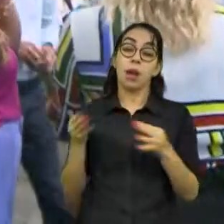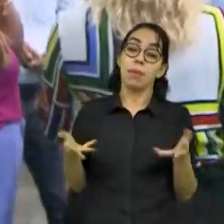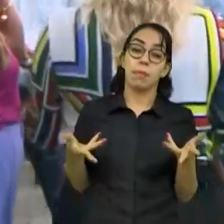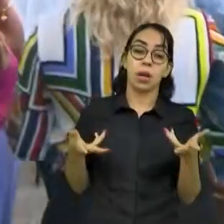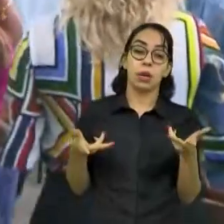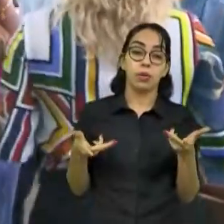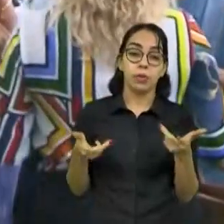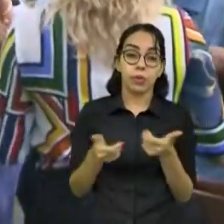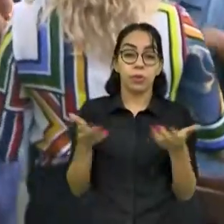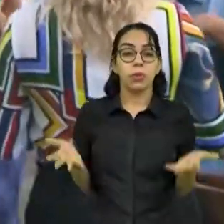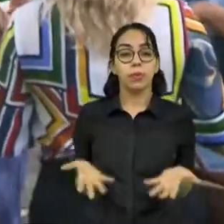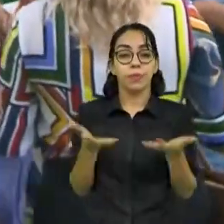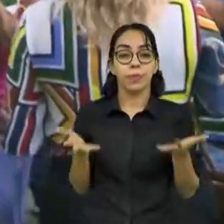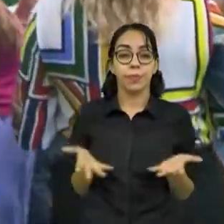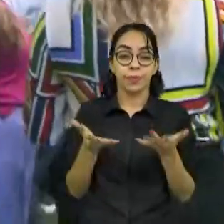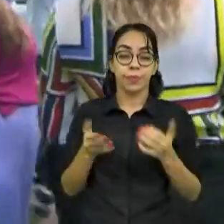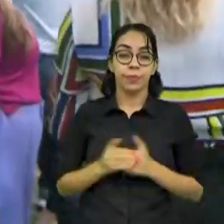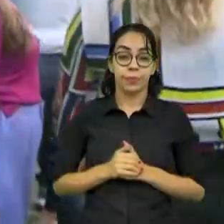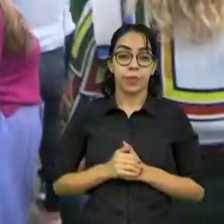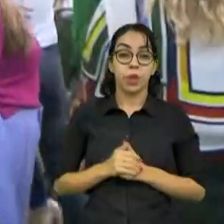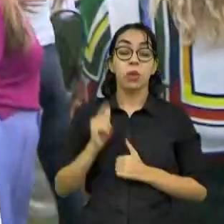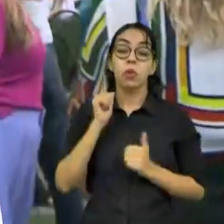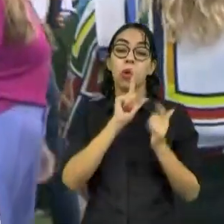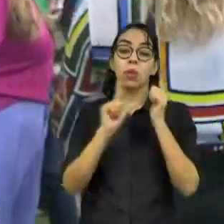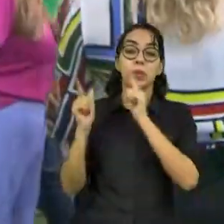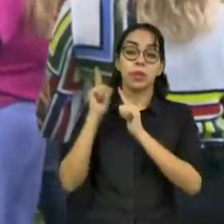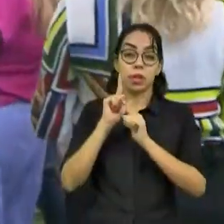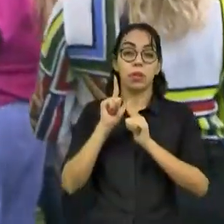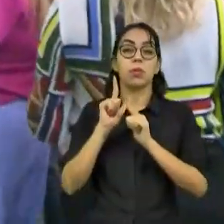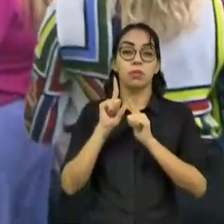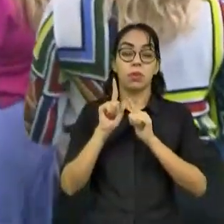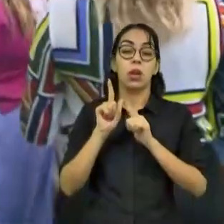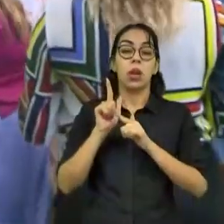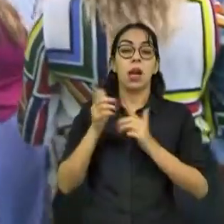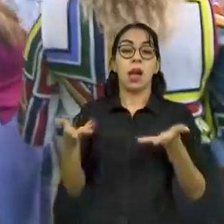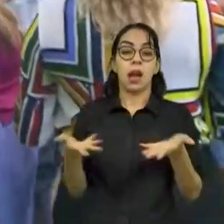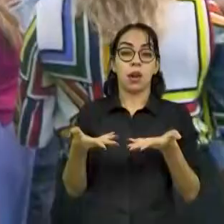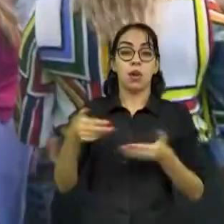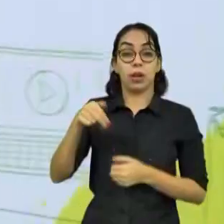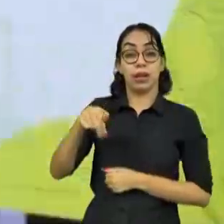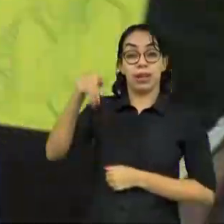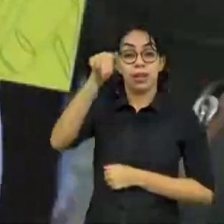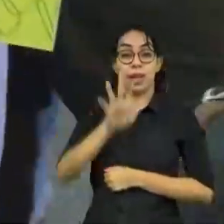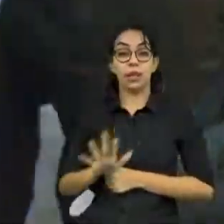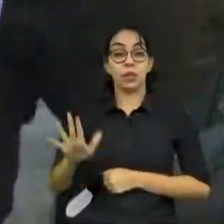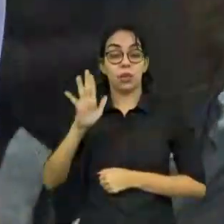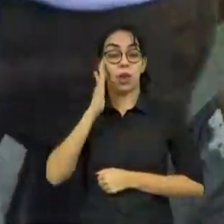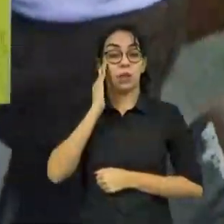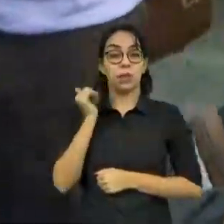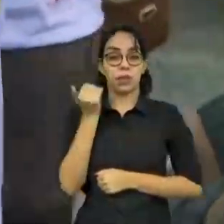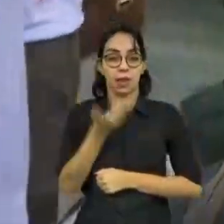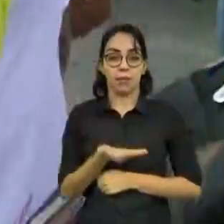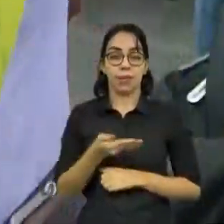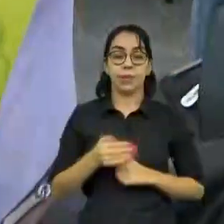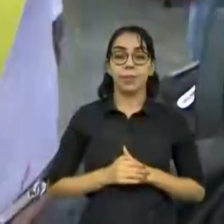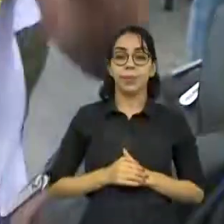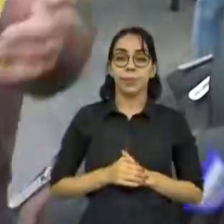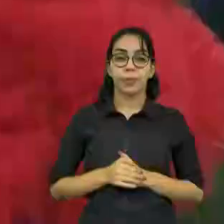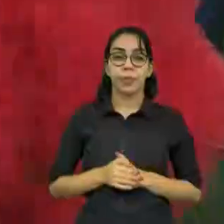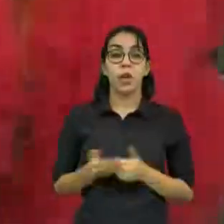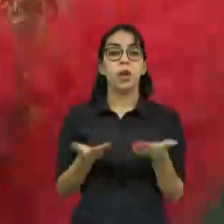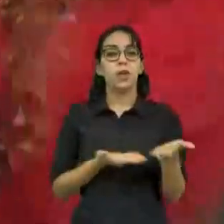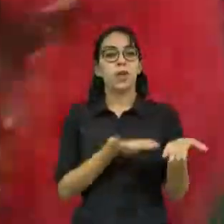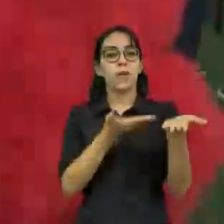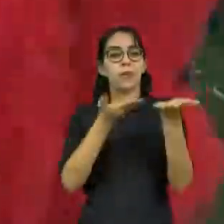alguma tornou o estado do Ceará uma referência nacional e mesmo mundial. Foram convidados para participar do